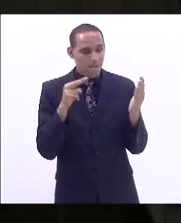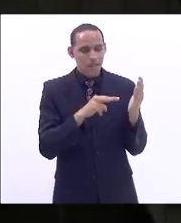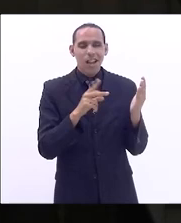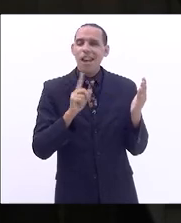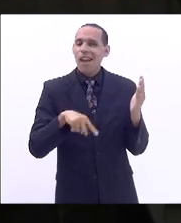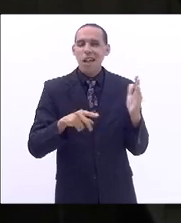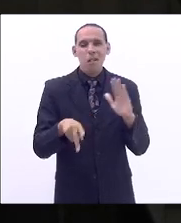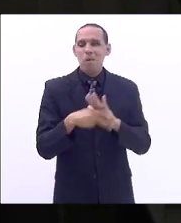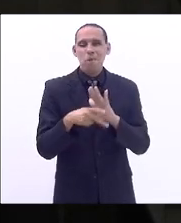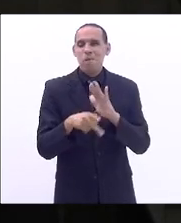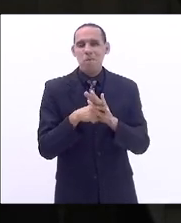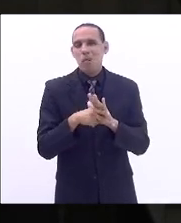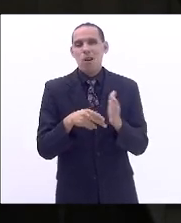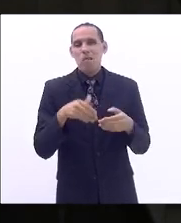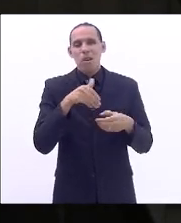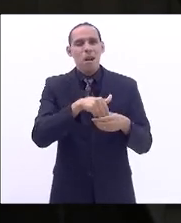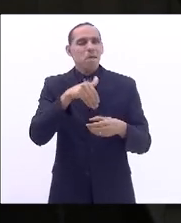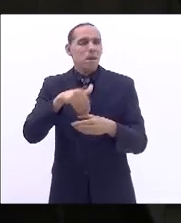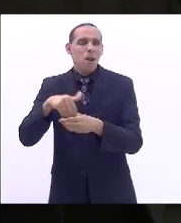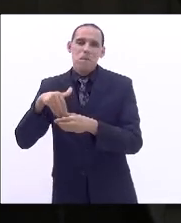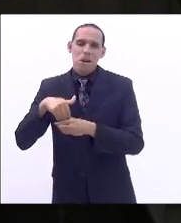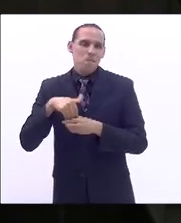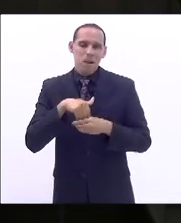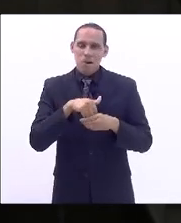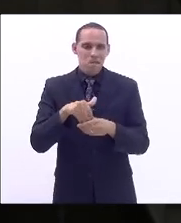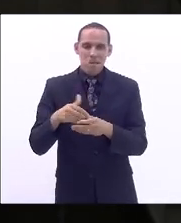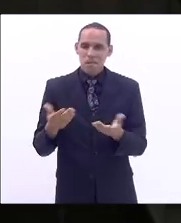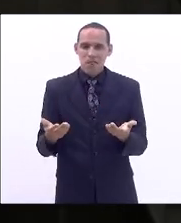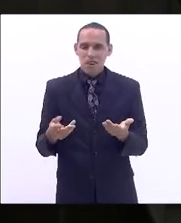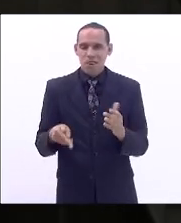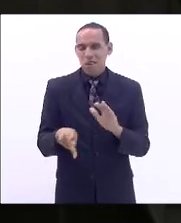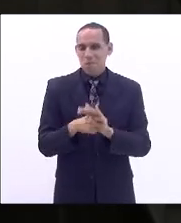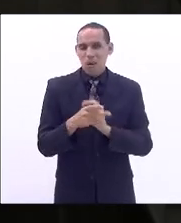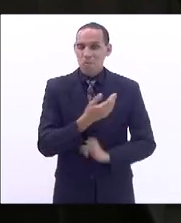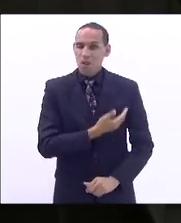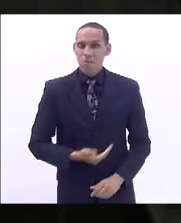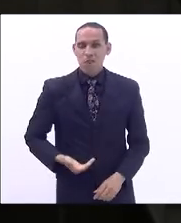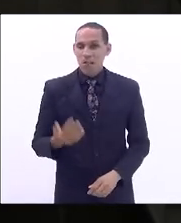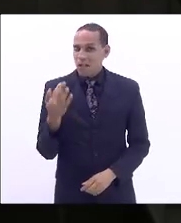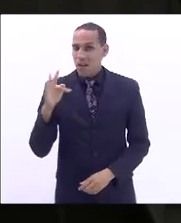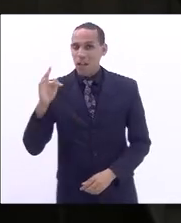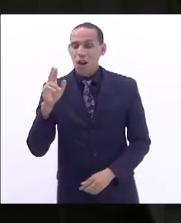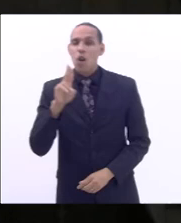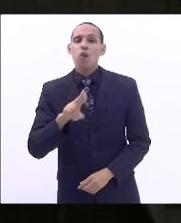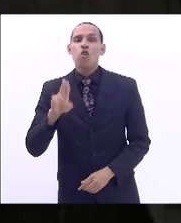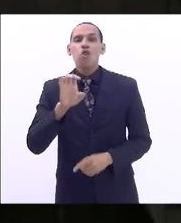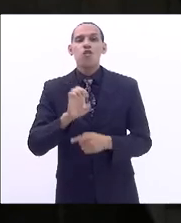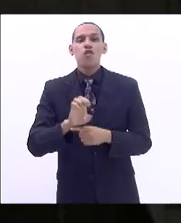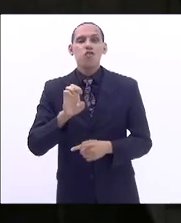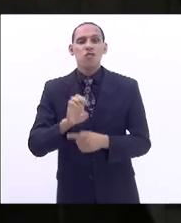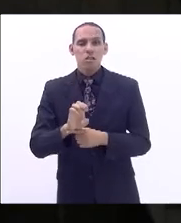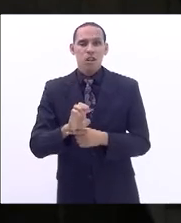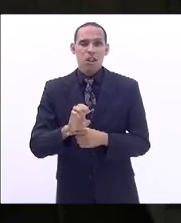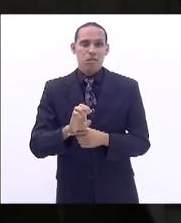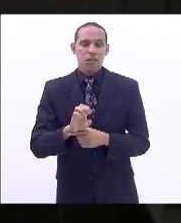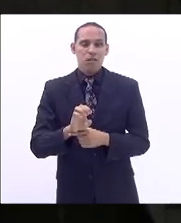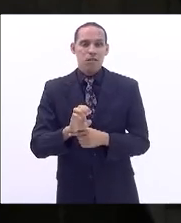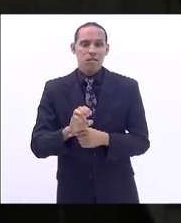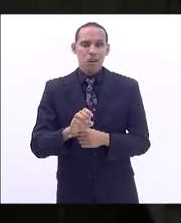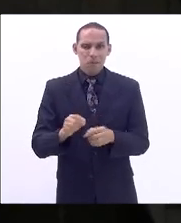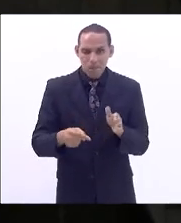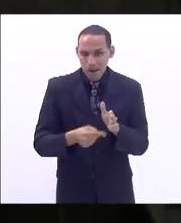e eleitoreiro populista eleitoreira era feita pelo Governo Federal nas costas dos Estados Não é a primeira vez